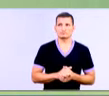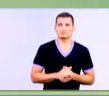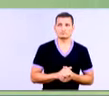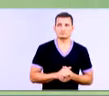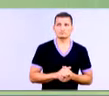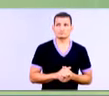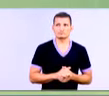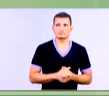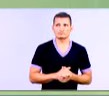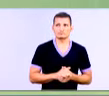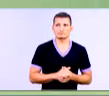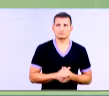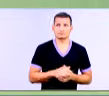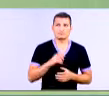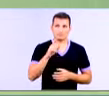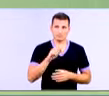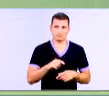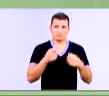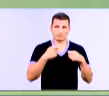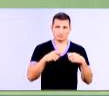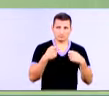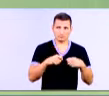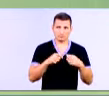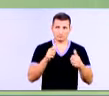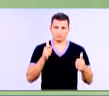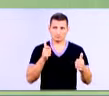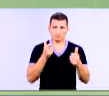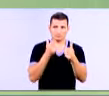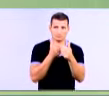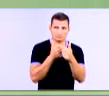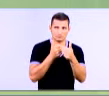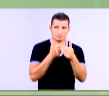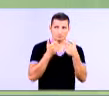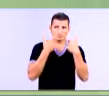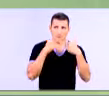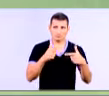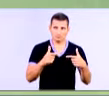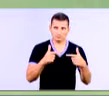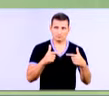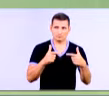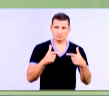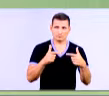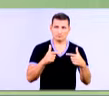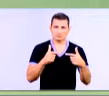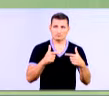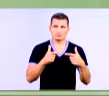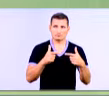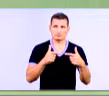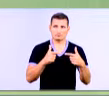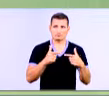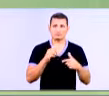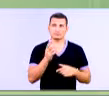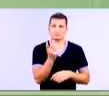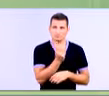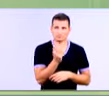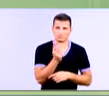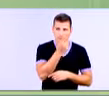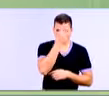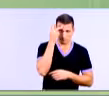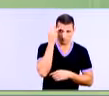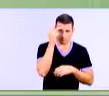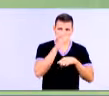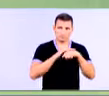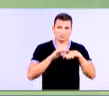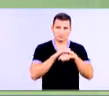Isso vem da necessidade de aproximar a linguagem da nossa linguagem natural, quer dizer, 2 pessoas conversando entre elas,